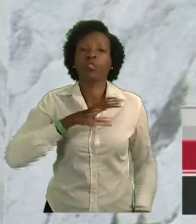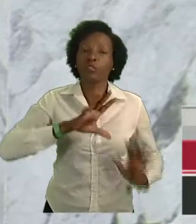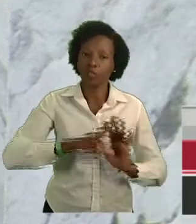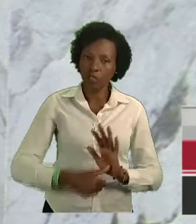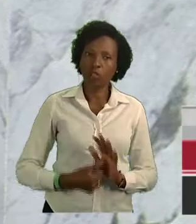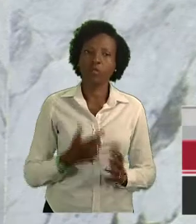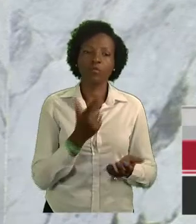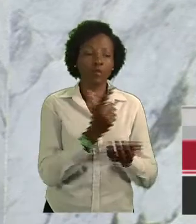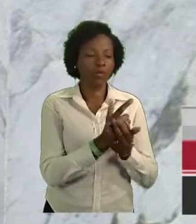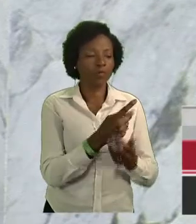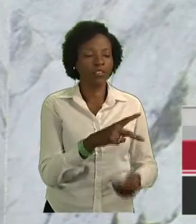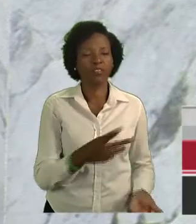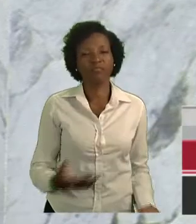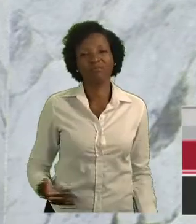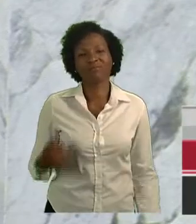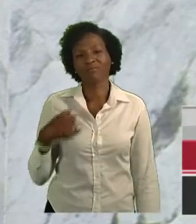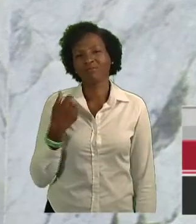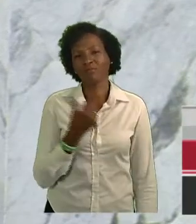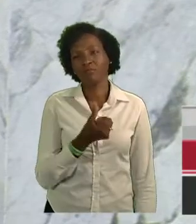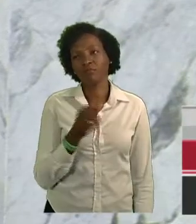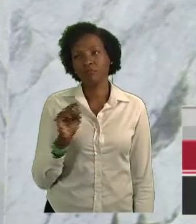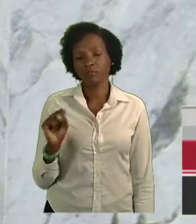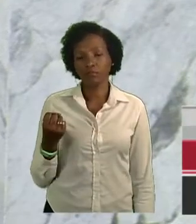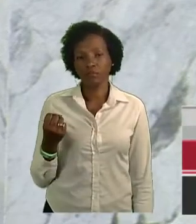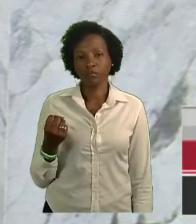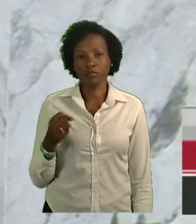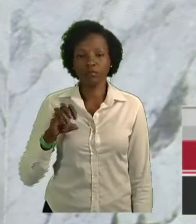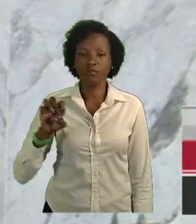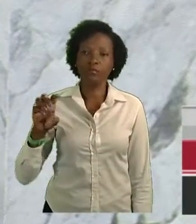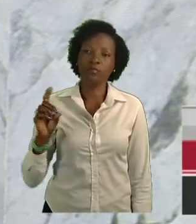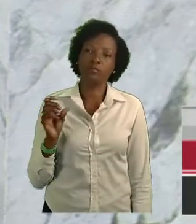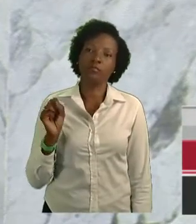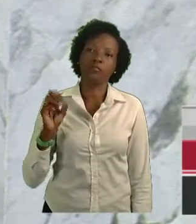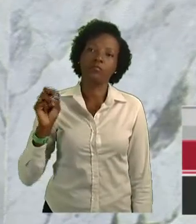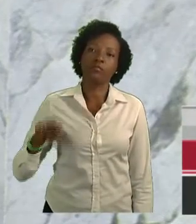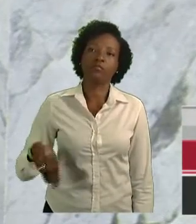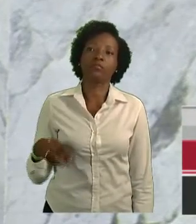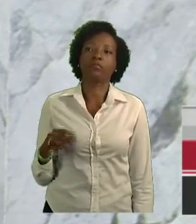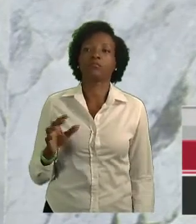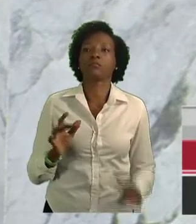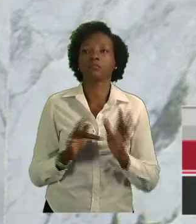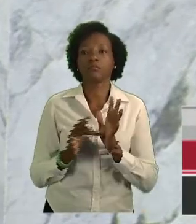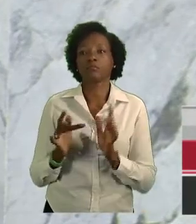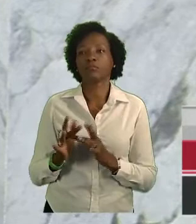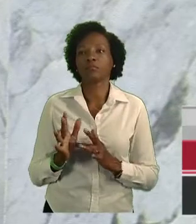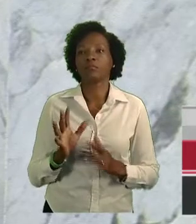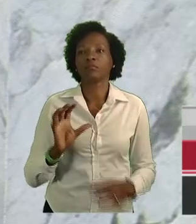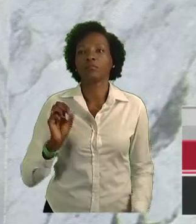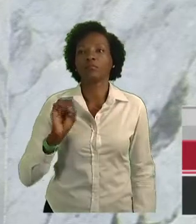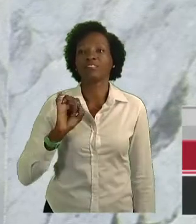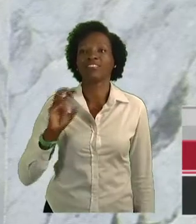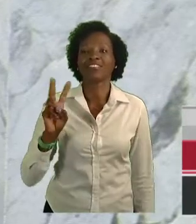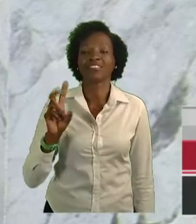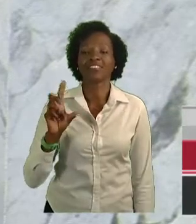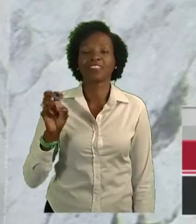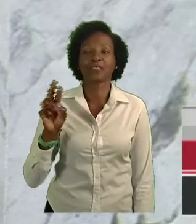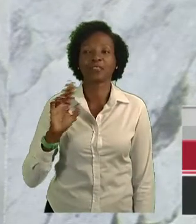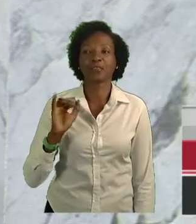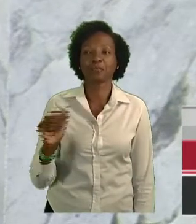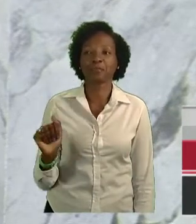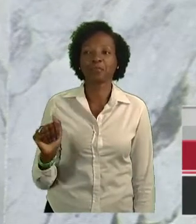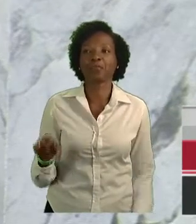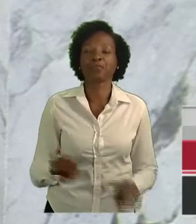então o policial de 68 anos de idade edson de jesus da silveira nós também temos a morte aqui de um jovem